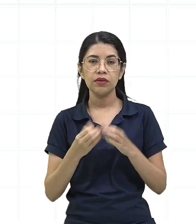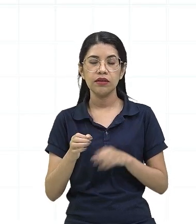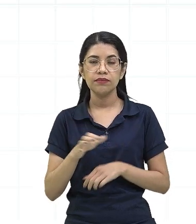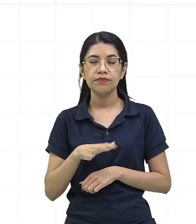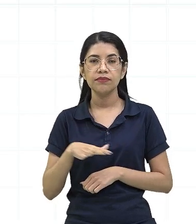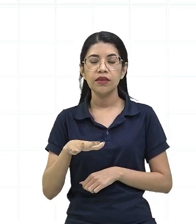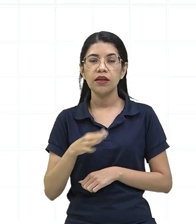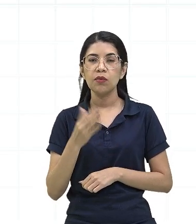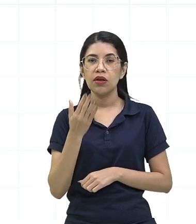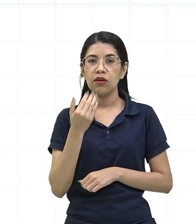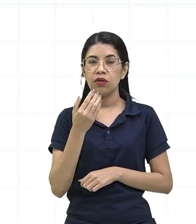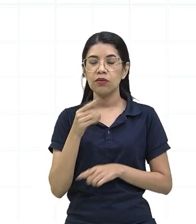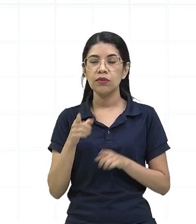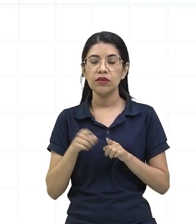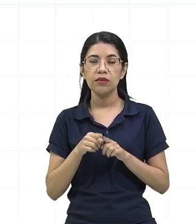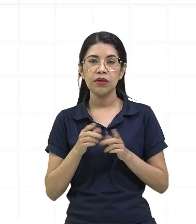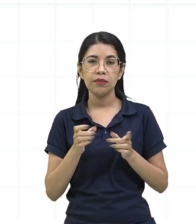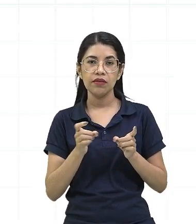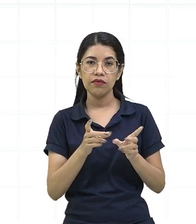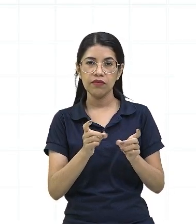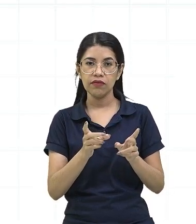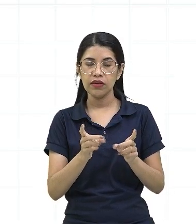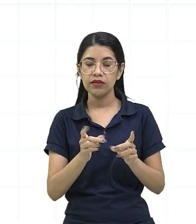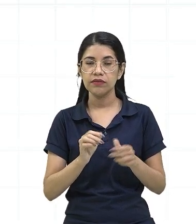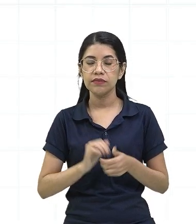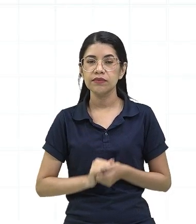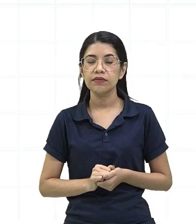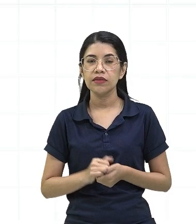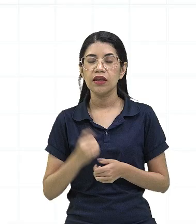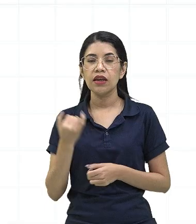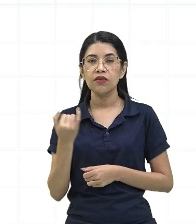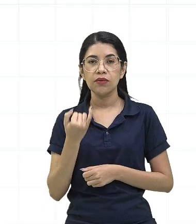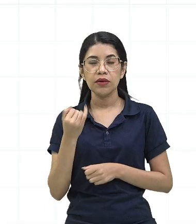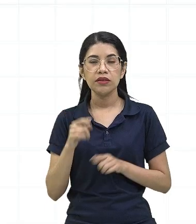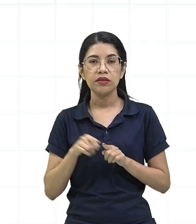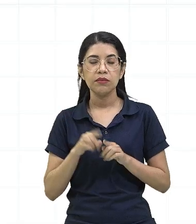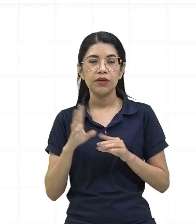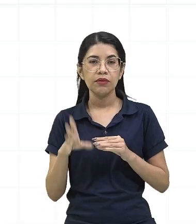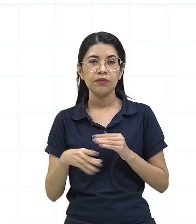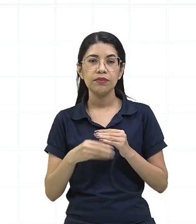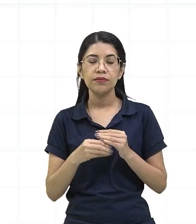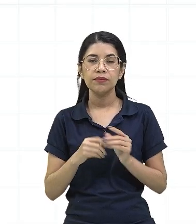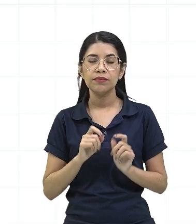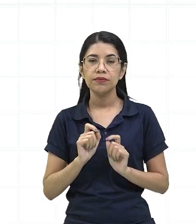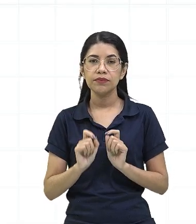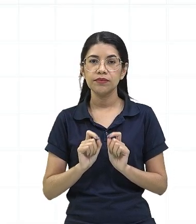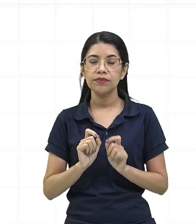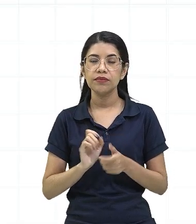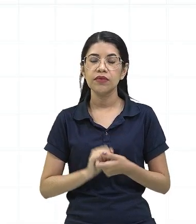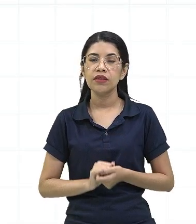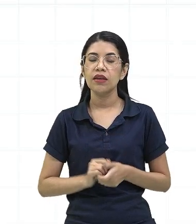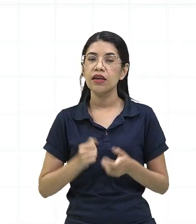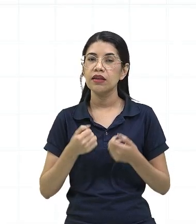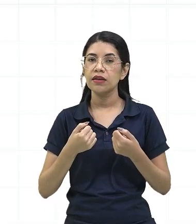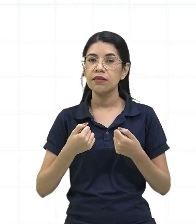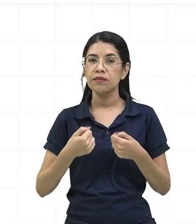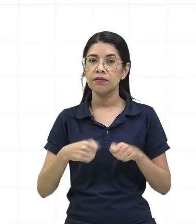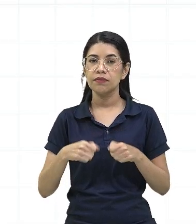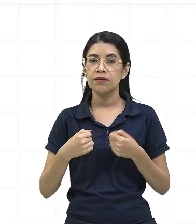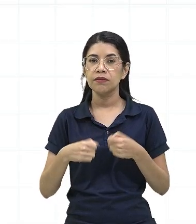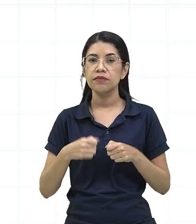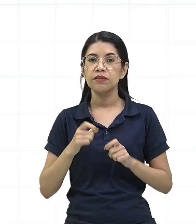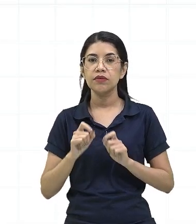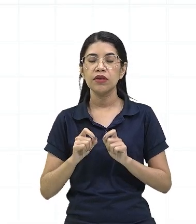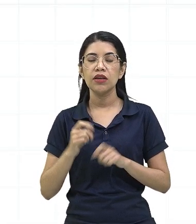consumo quanto para a venda. Essa informação reforça a necessidade